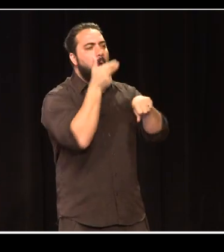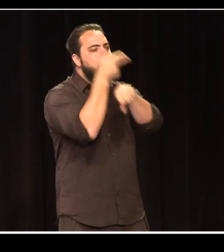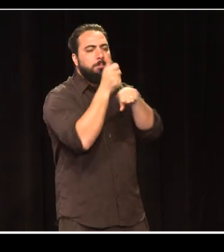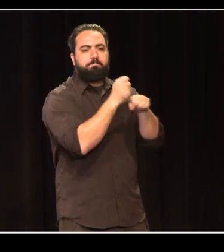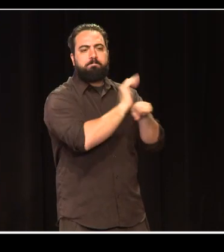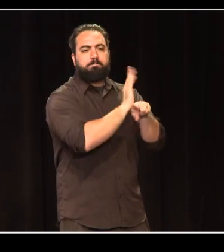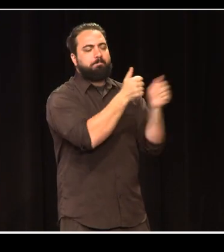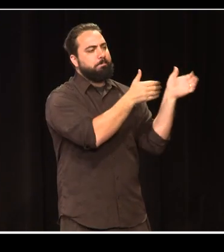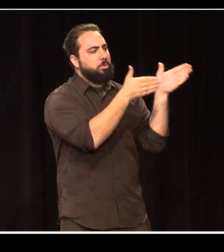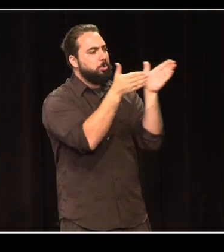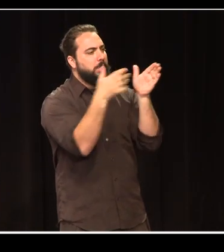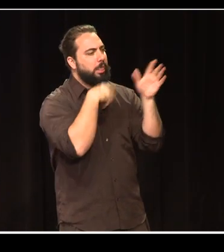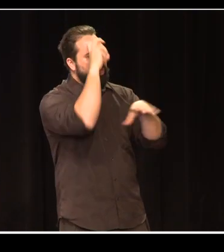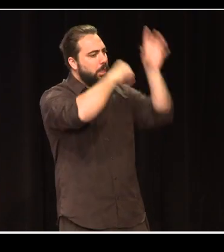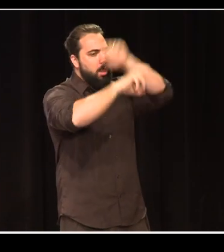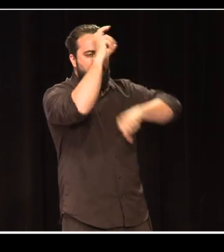Falar alguma